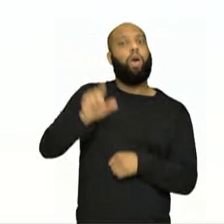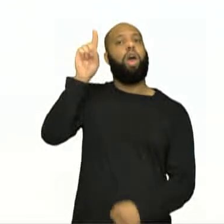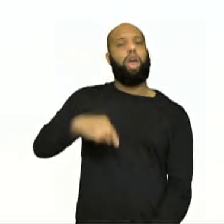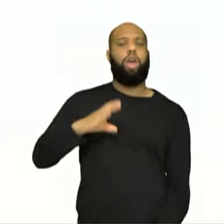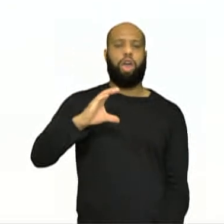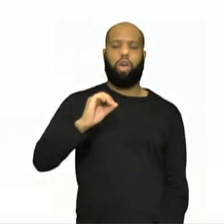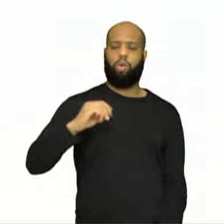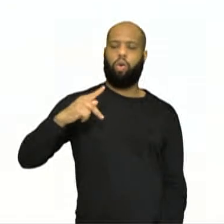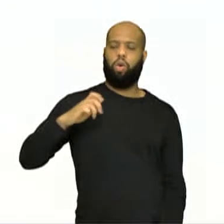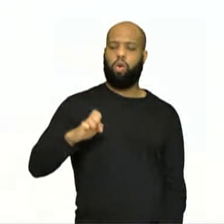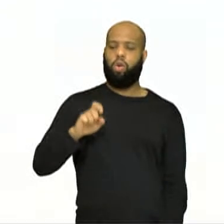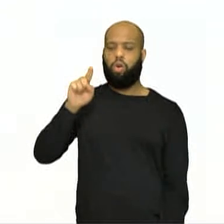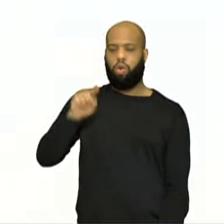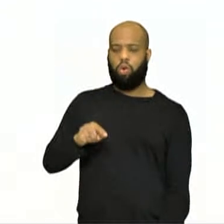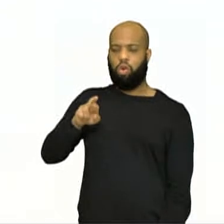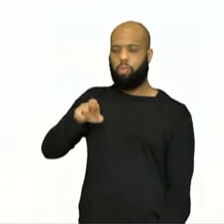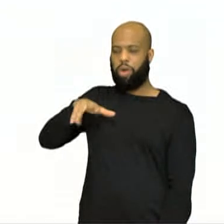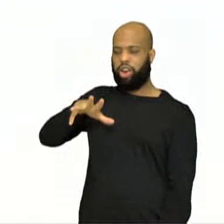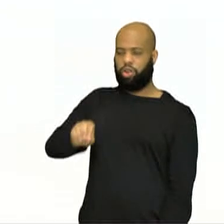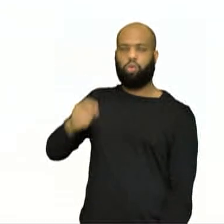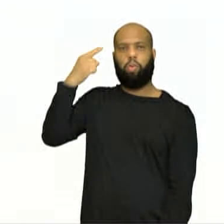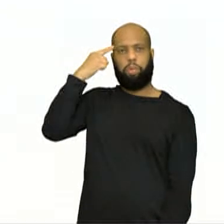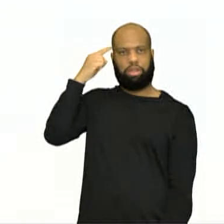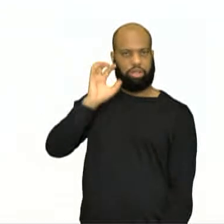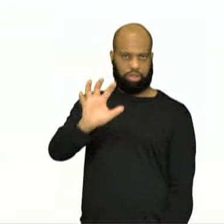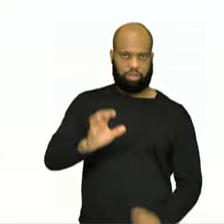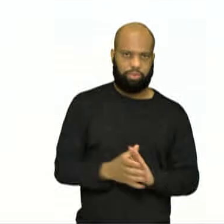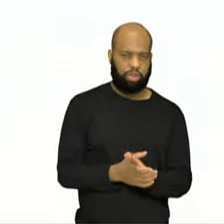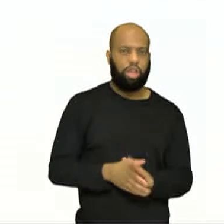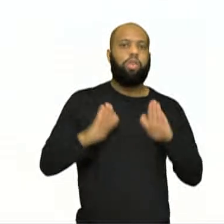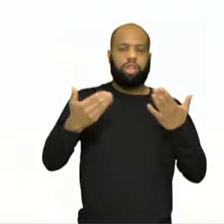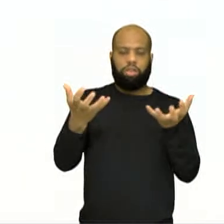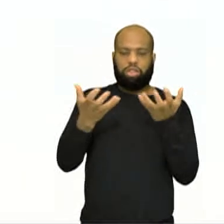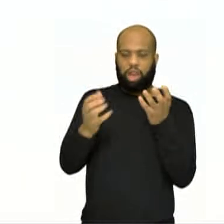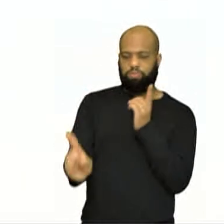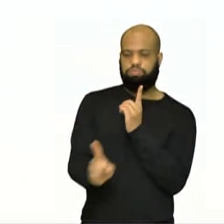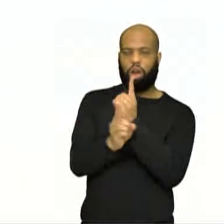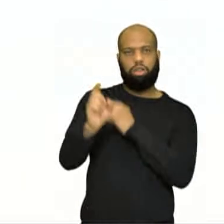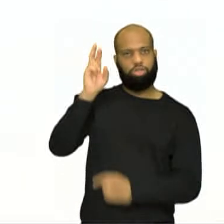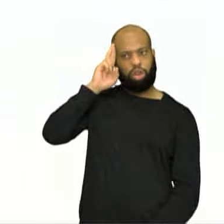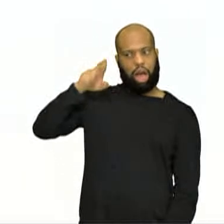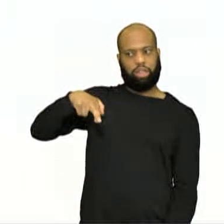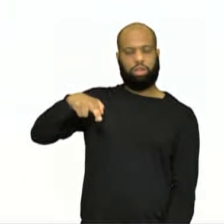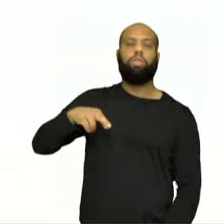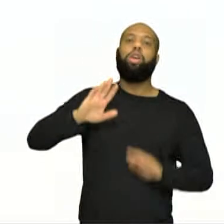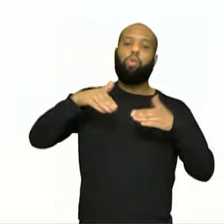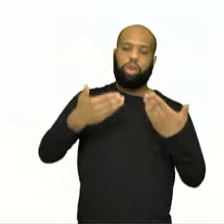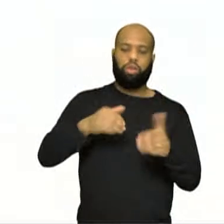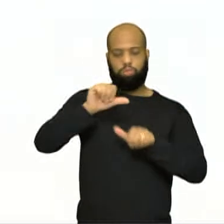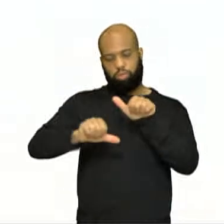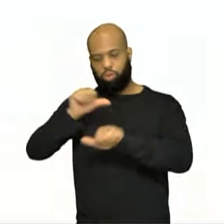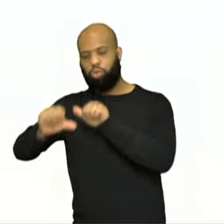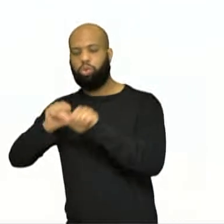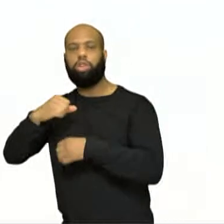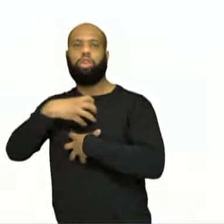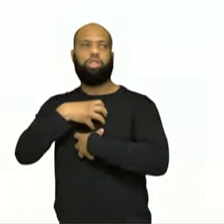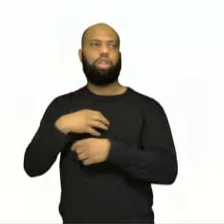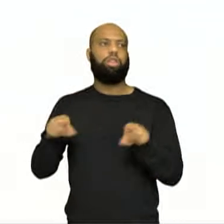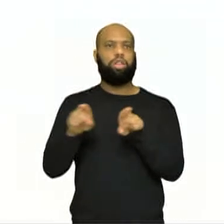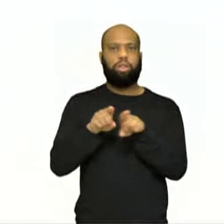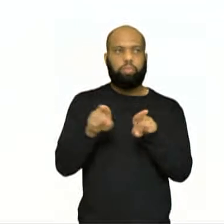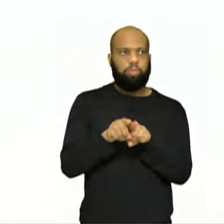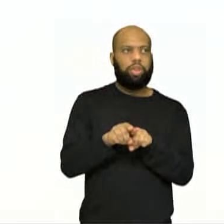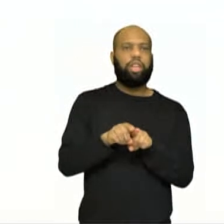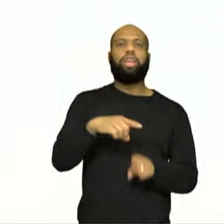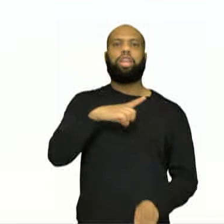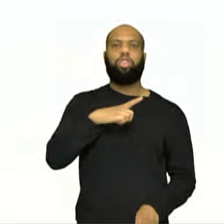o princípio fundamental a ser buscado, de forma racional, de forma até mesmo empírica, isso modifica o formato que se